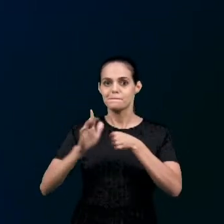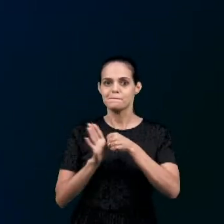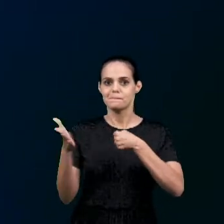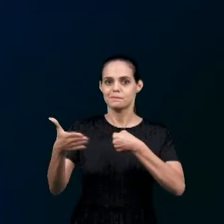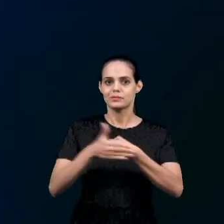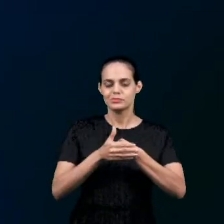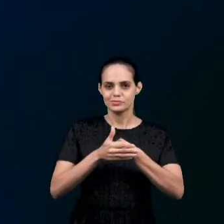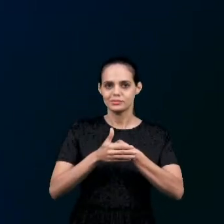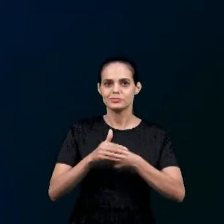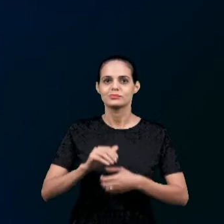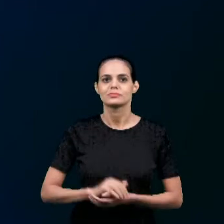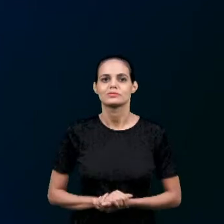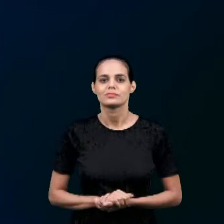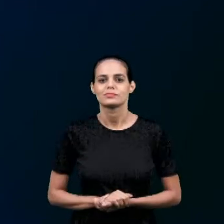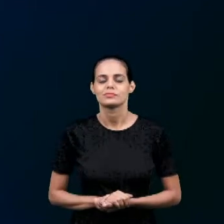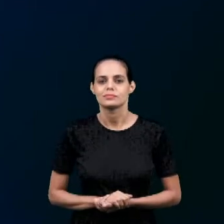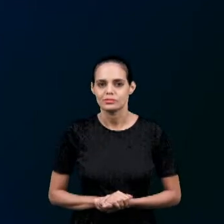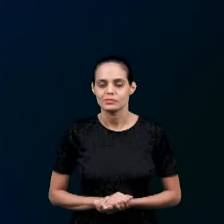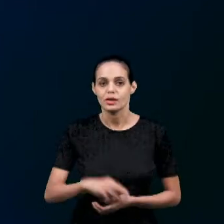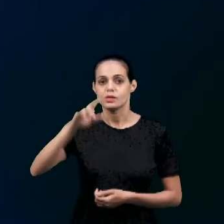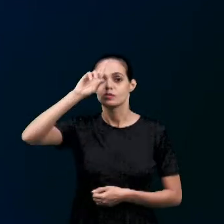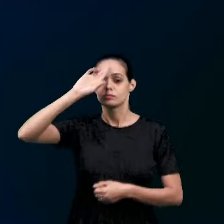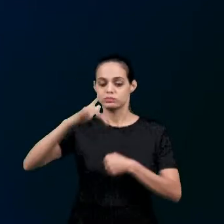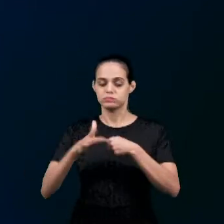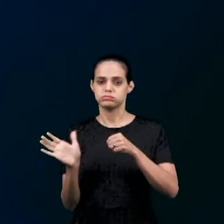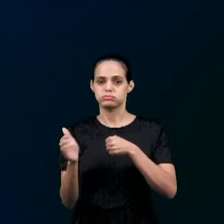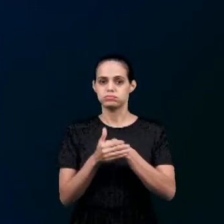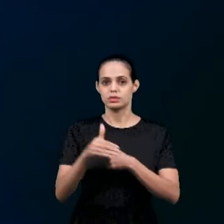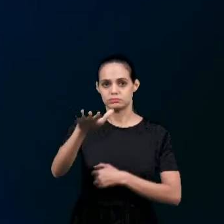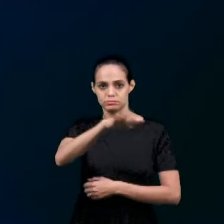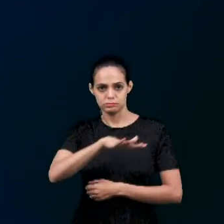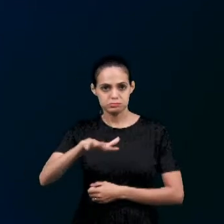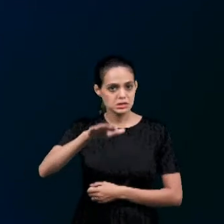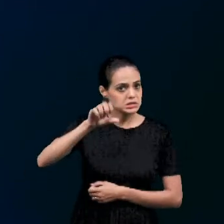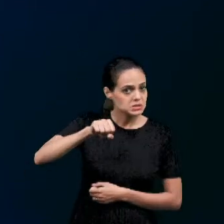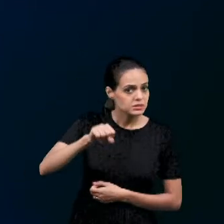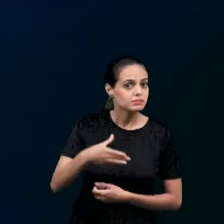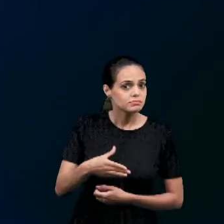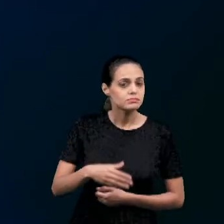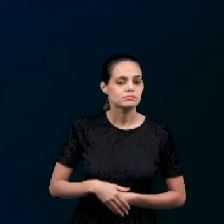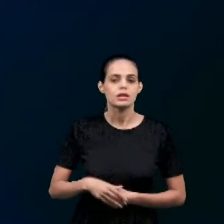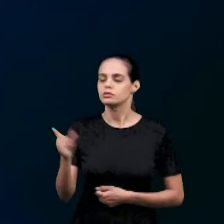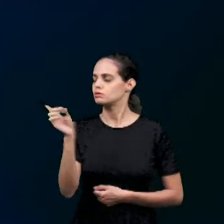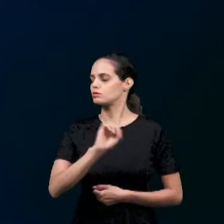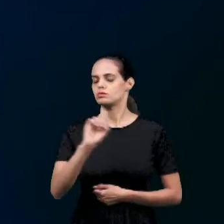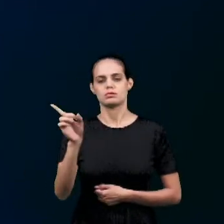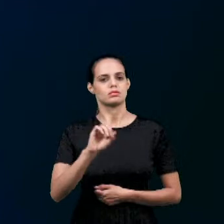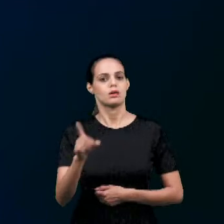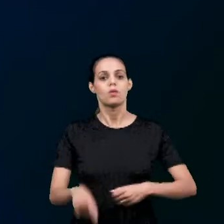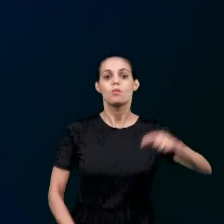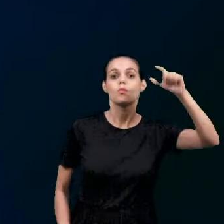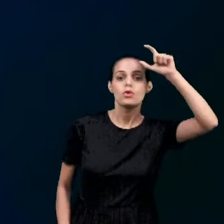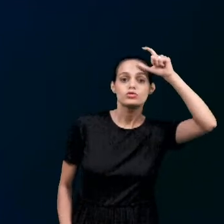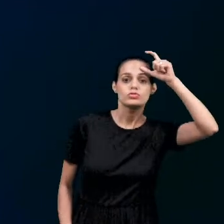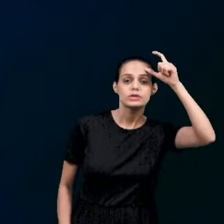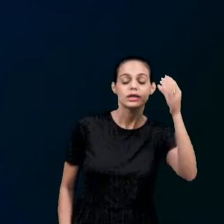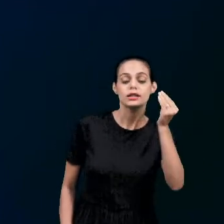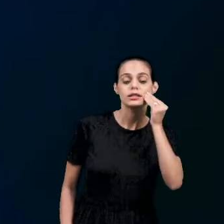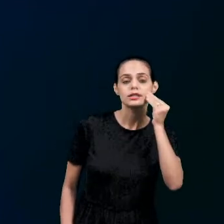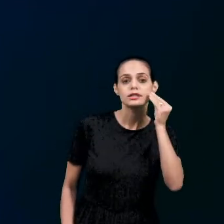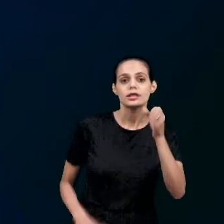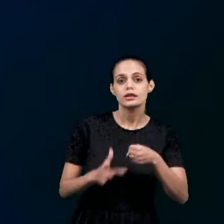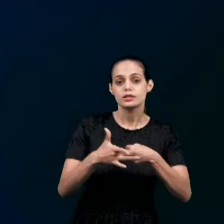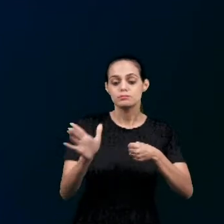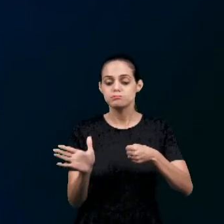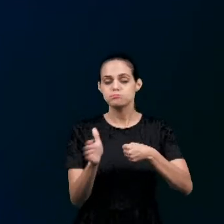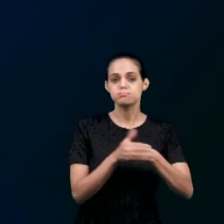céus quem escondeu o tesouro num campo? Resposta: não, o adversário tenta esconder do homem a